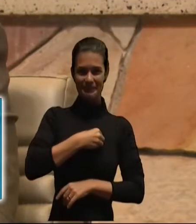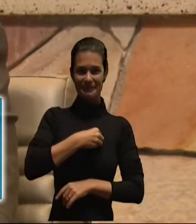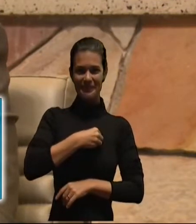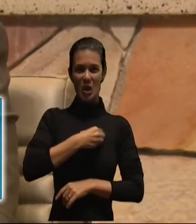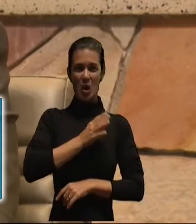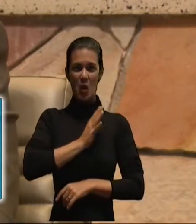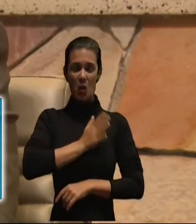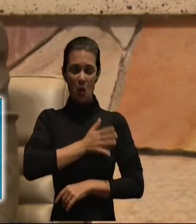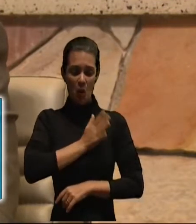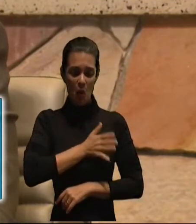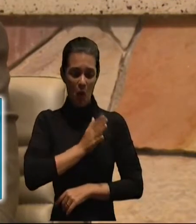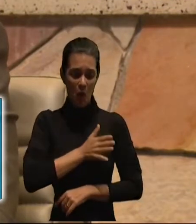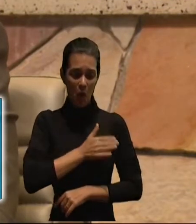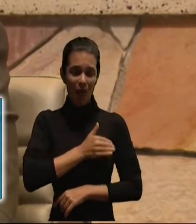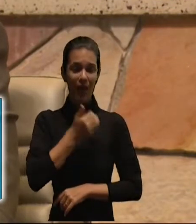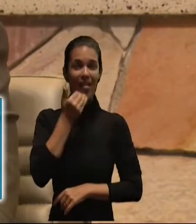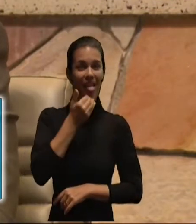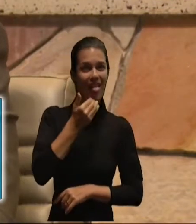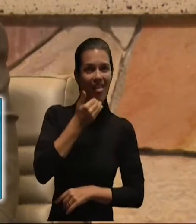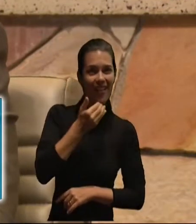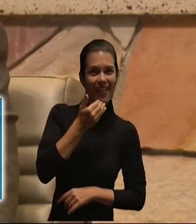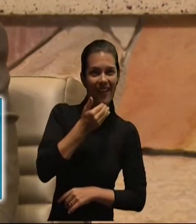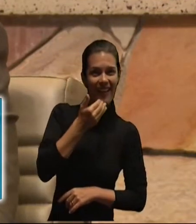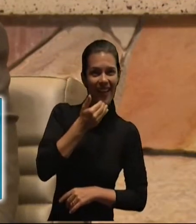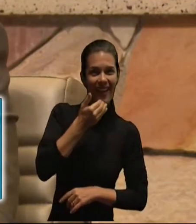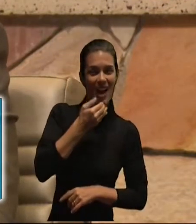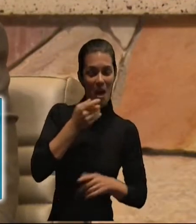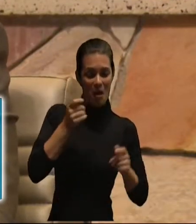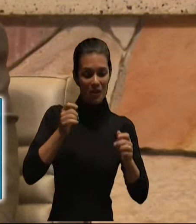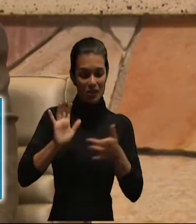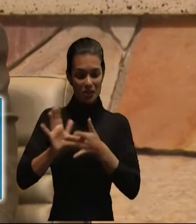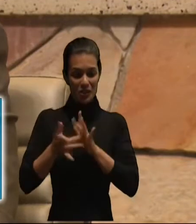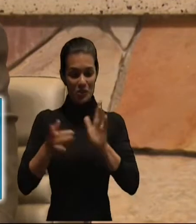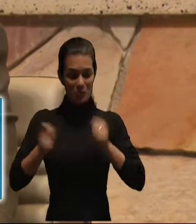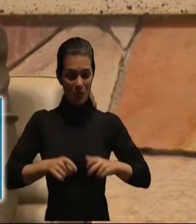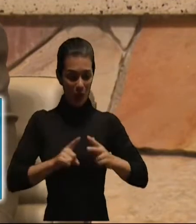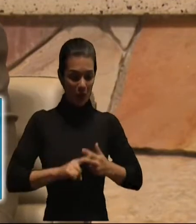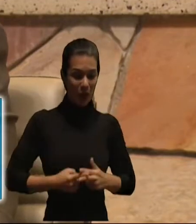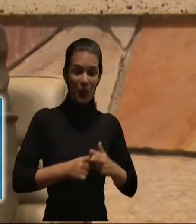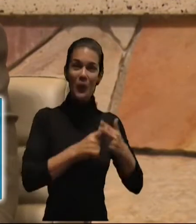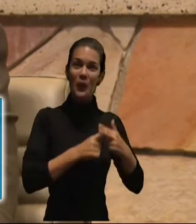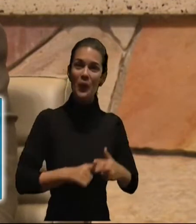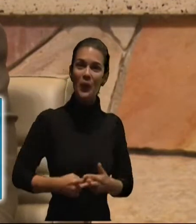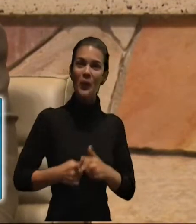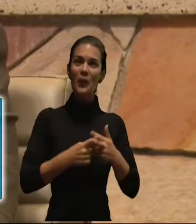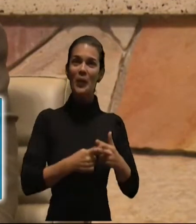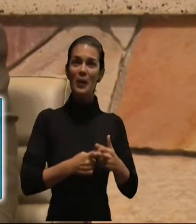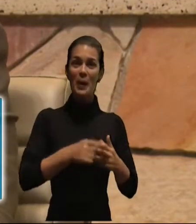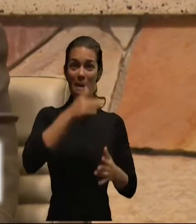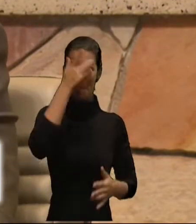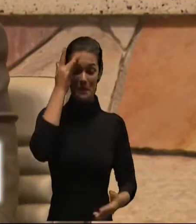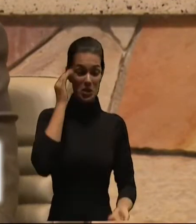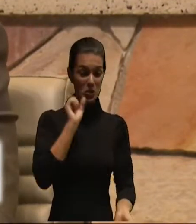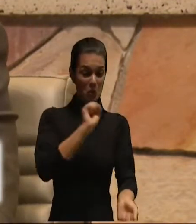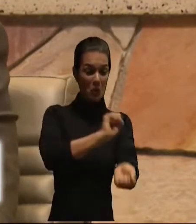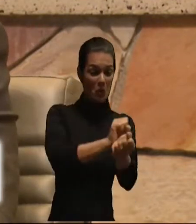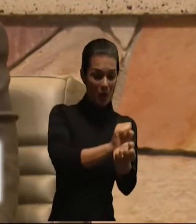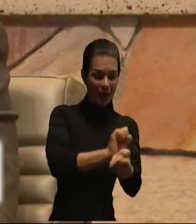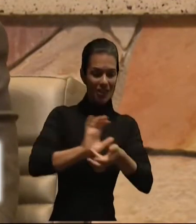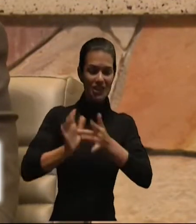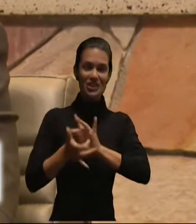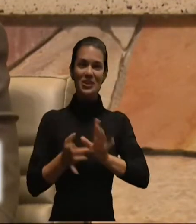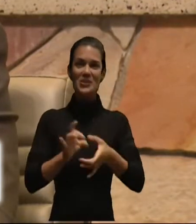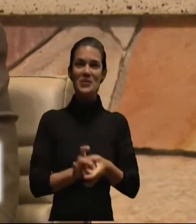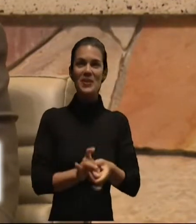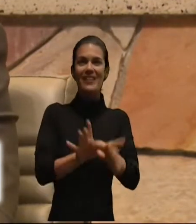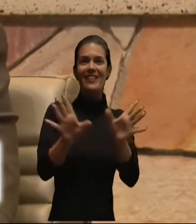coração, a proclamar libertação aos cativos e a pôr em liberdade os algemados, a